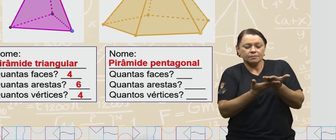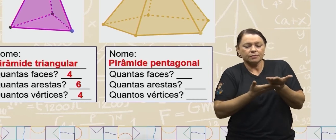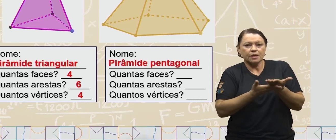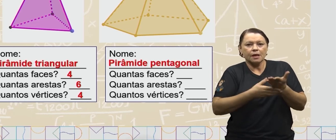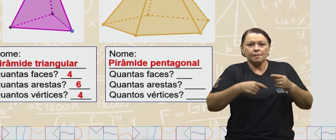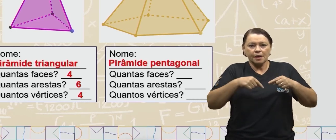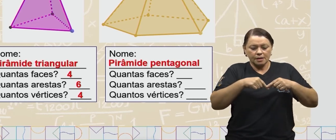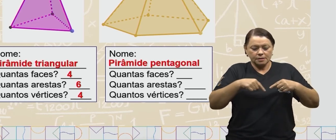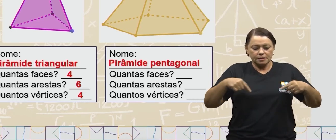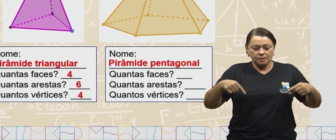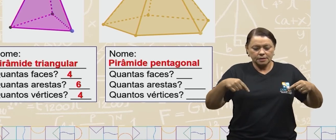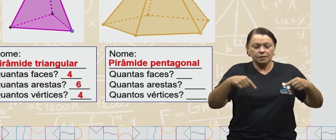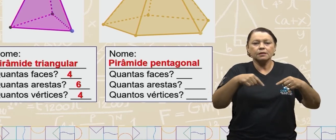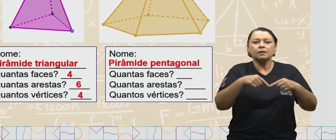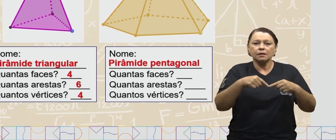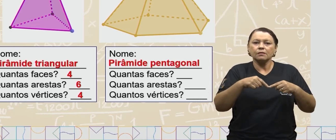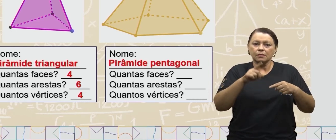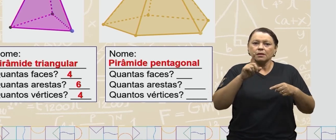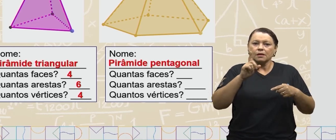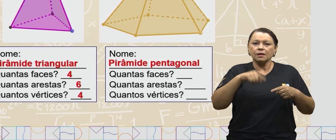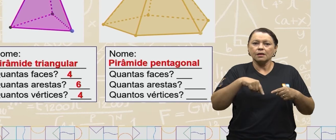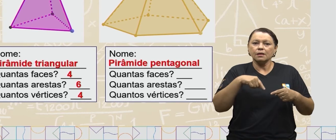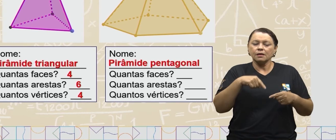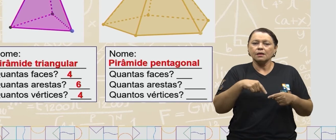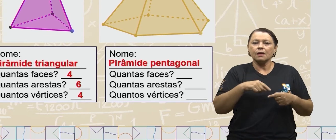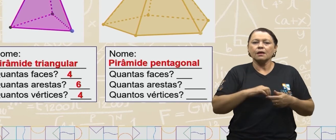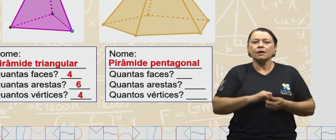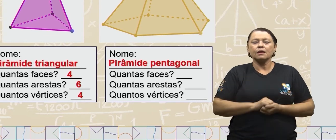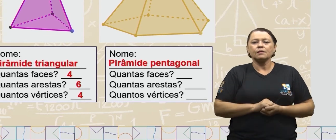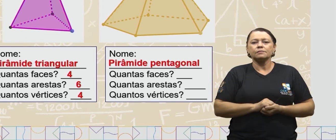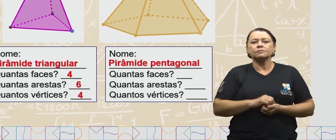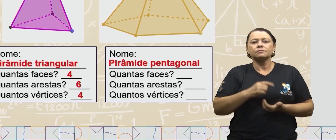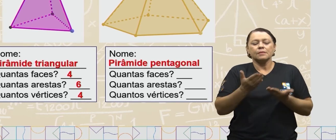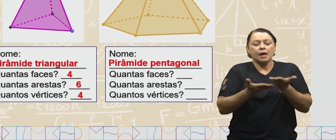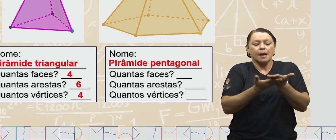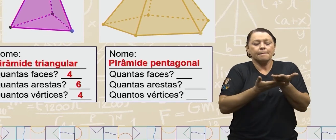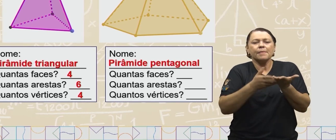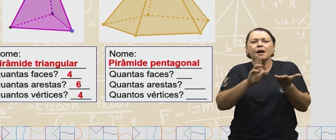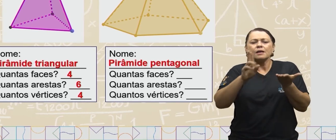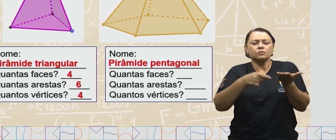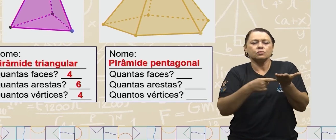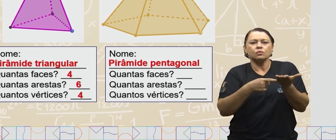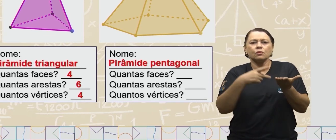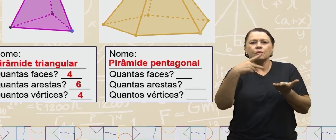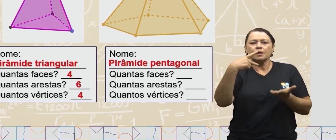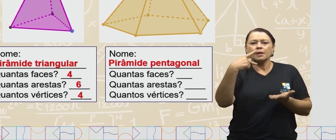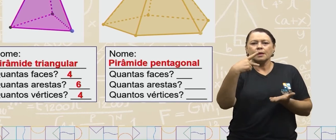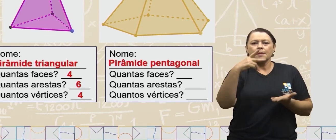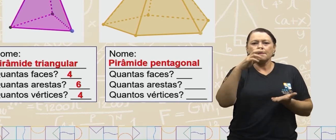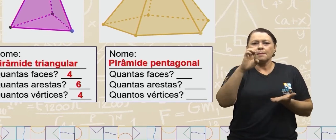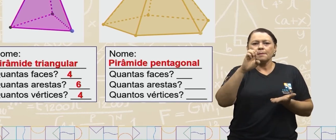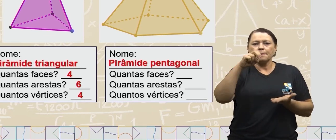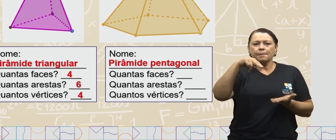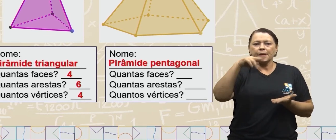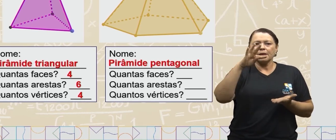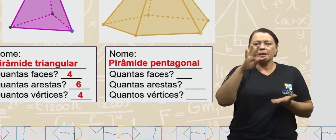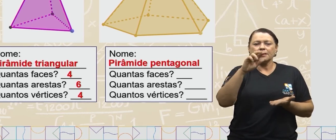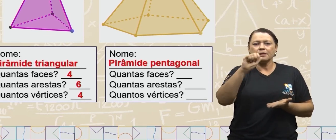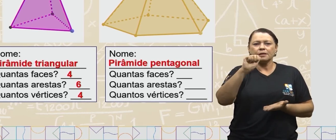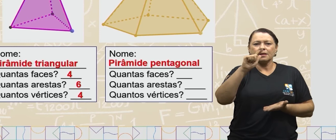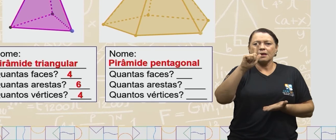só tem a base, ela é uma pirâmide. E neste caso, a base é um pentágono.